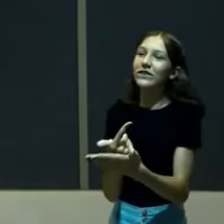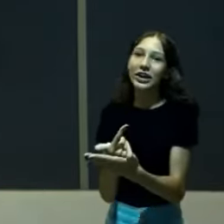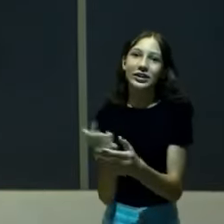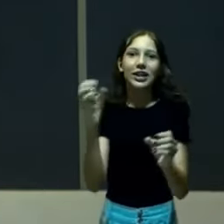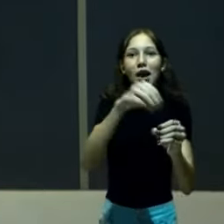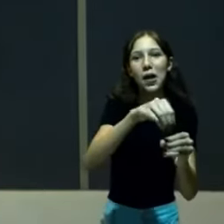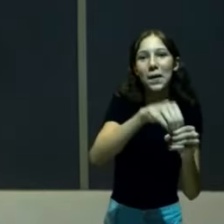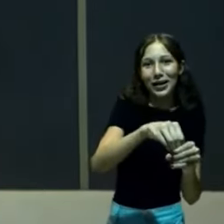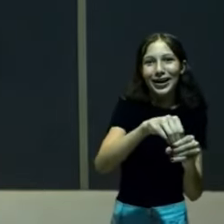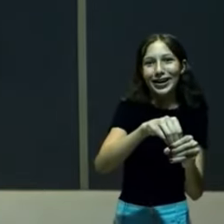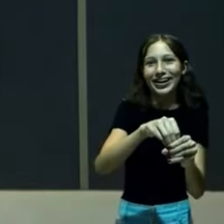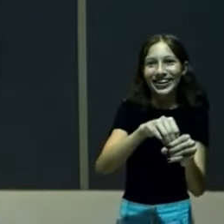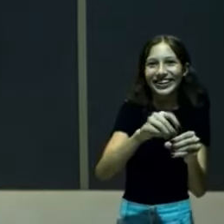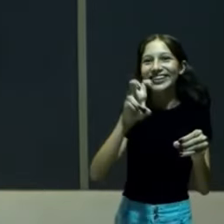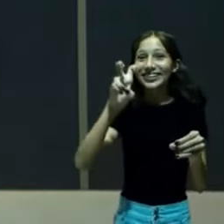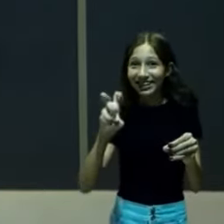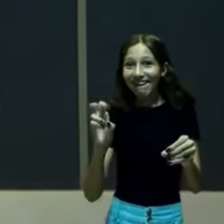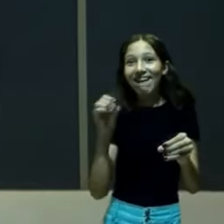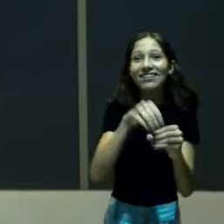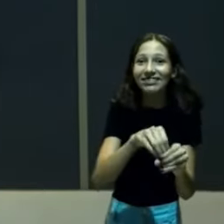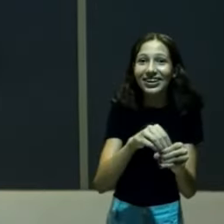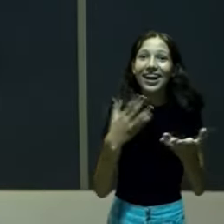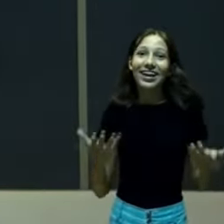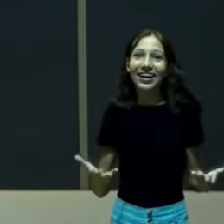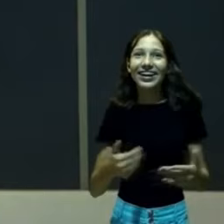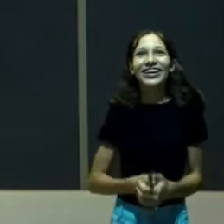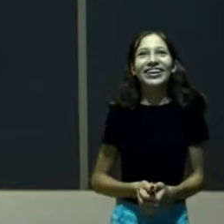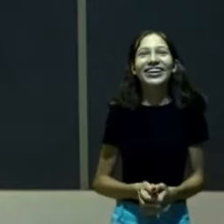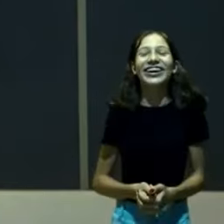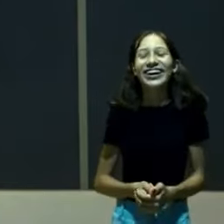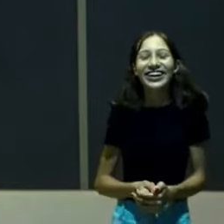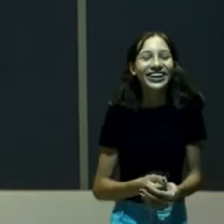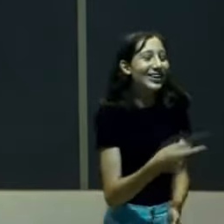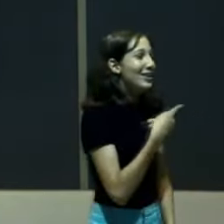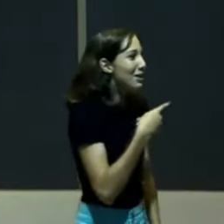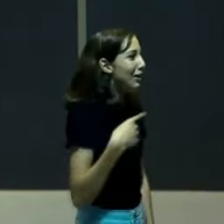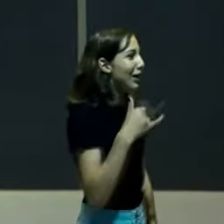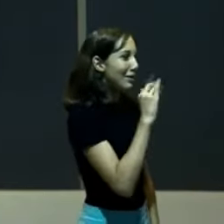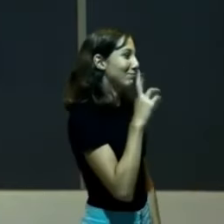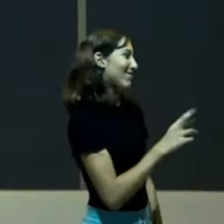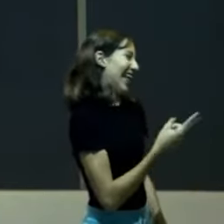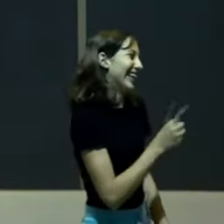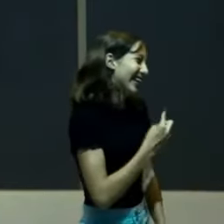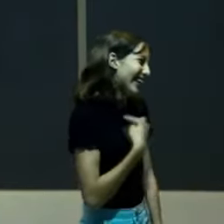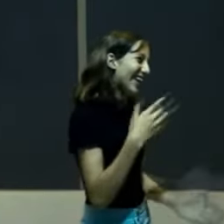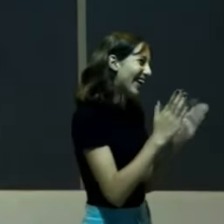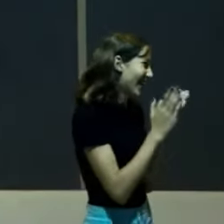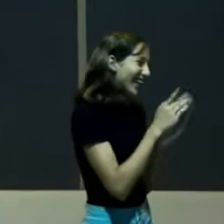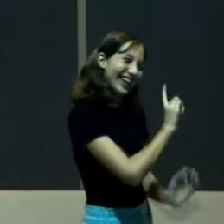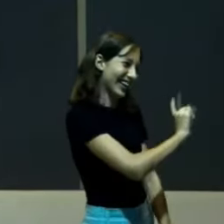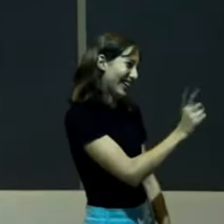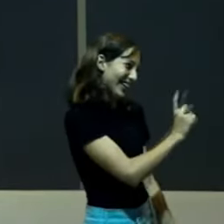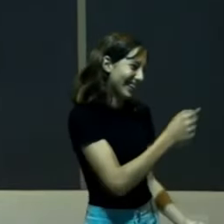aceitável. Esse pastor enfezou e disse, vou orar para você, não. Suma daqui. Que conversa é essa? Você acha que